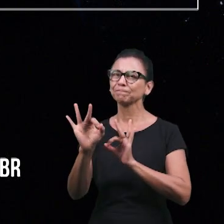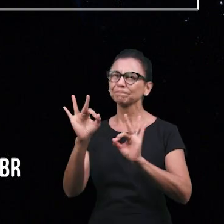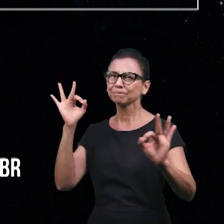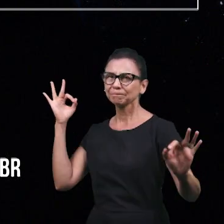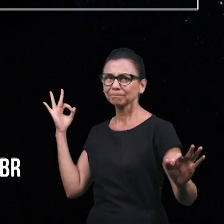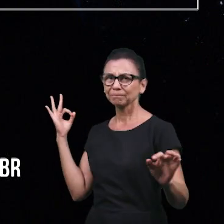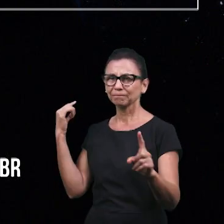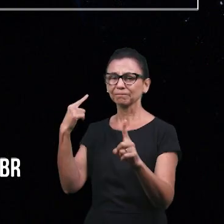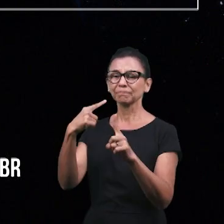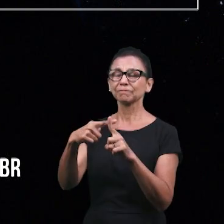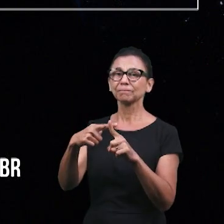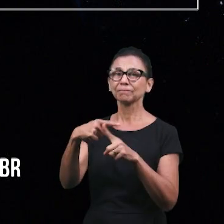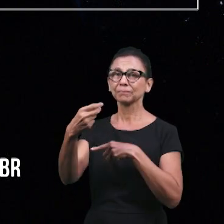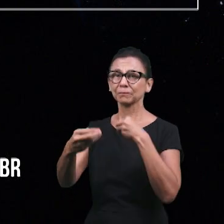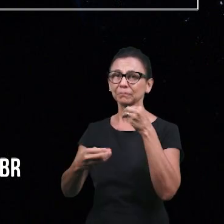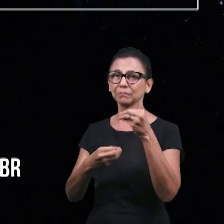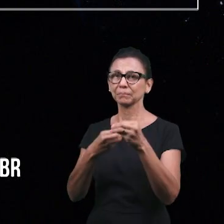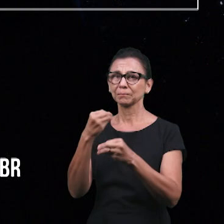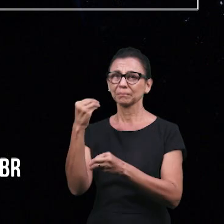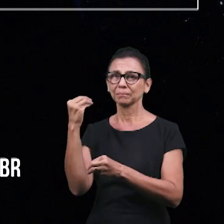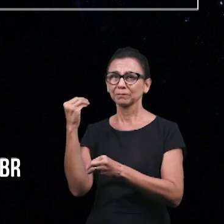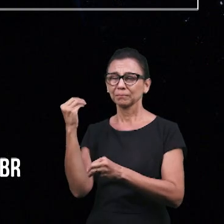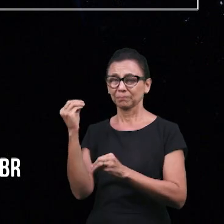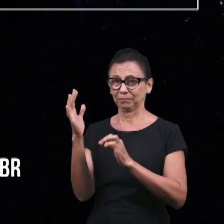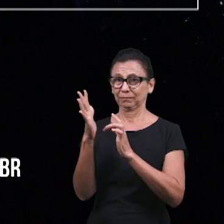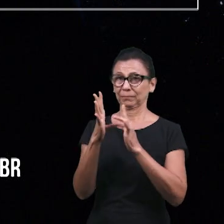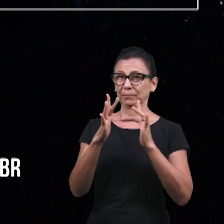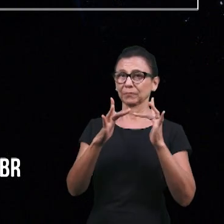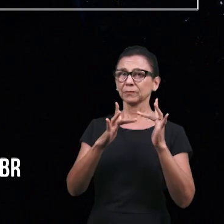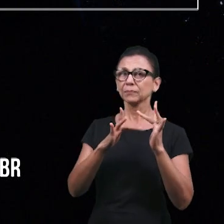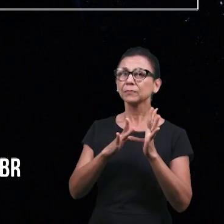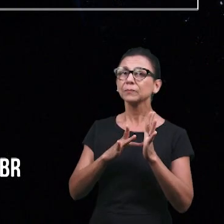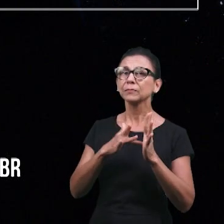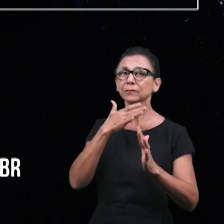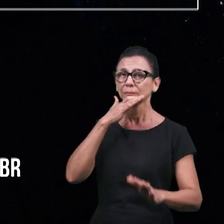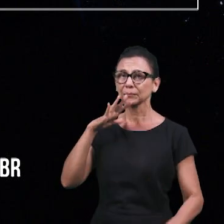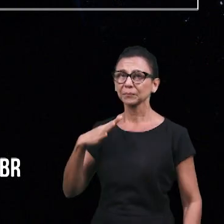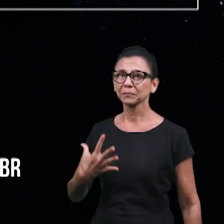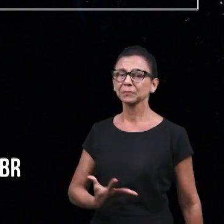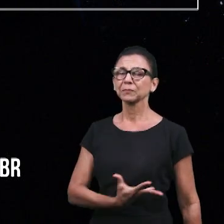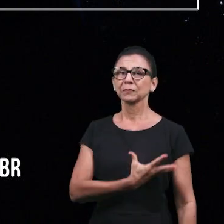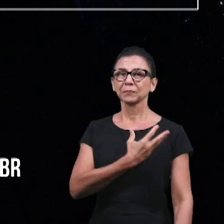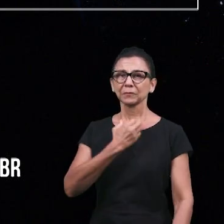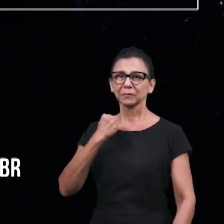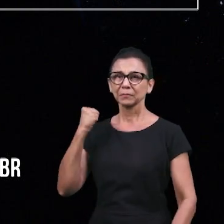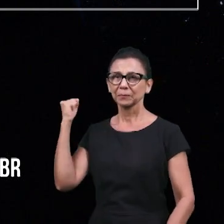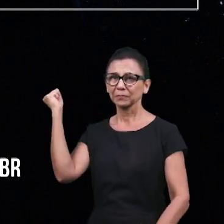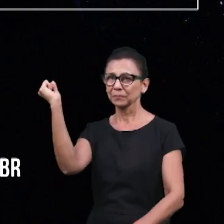A cruz do Salvador.